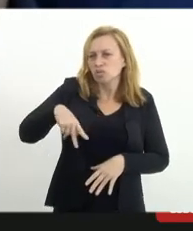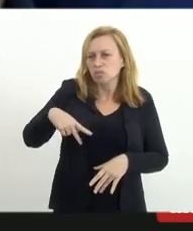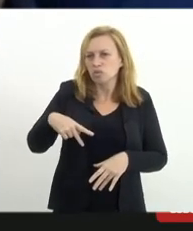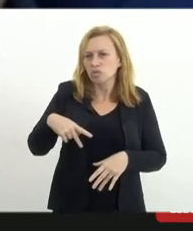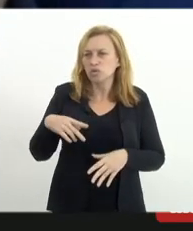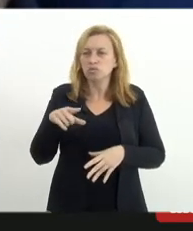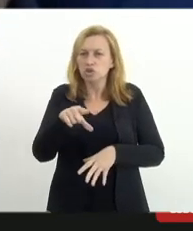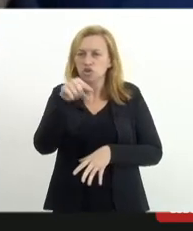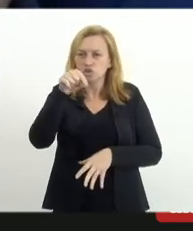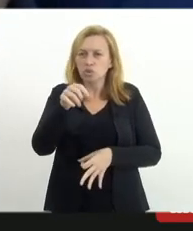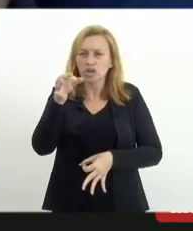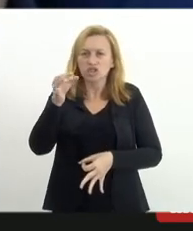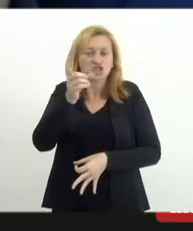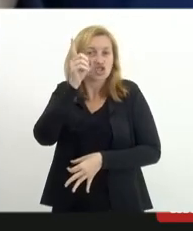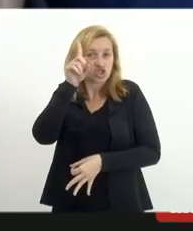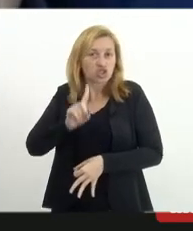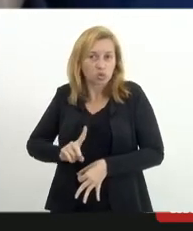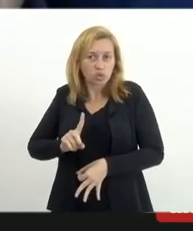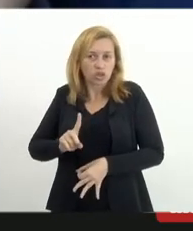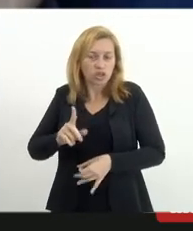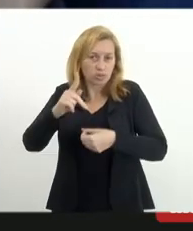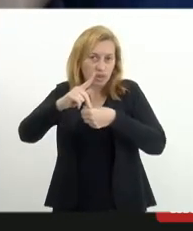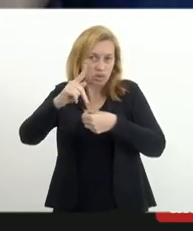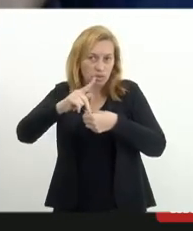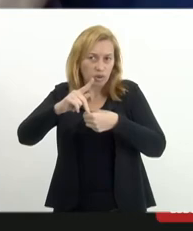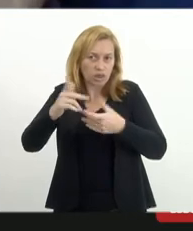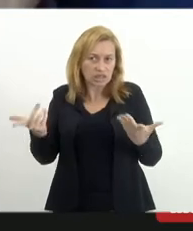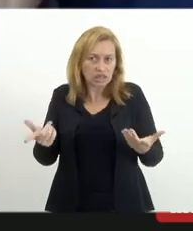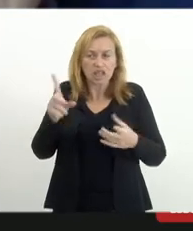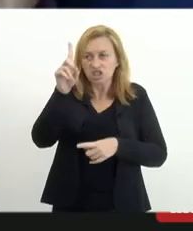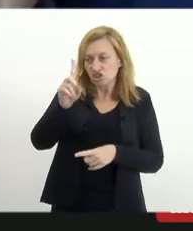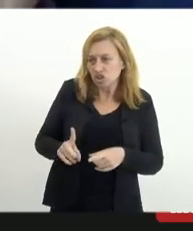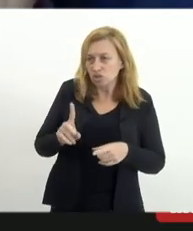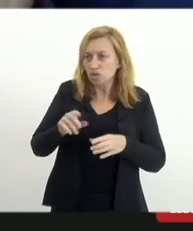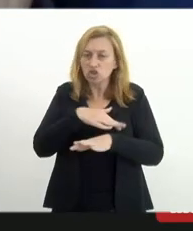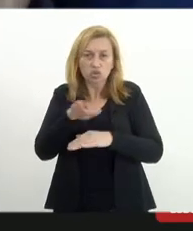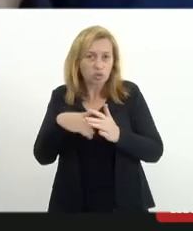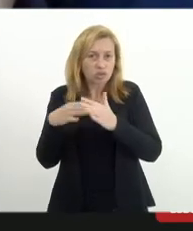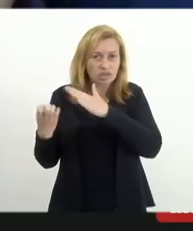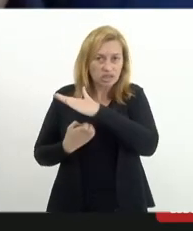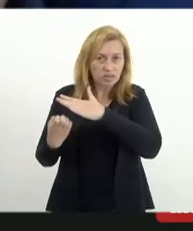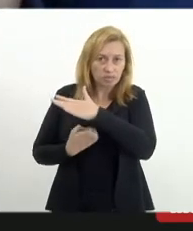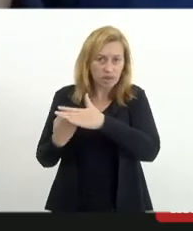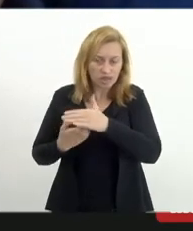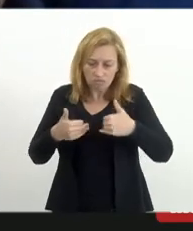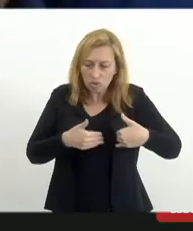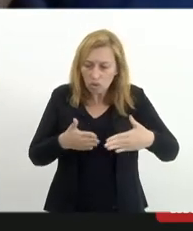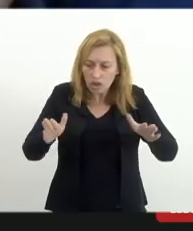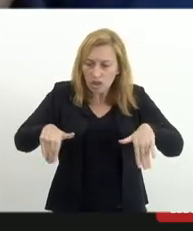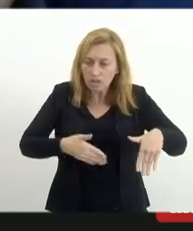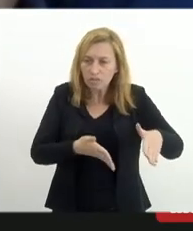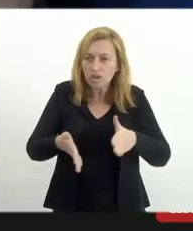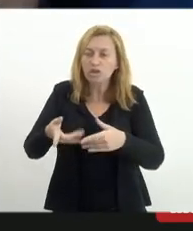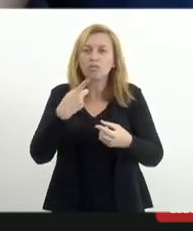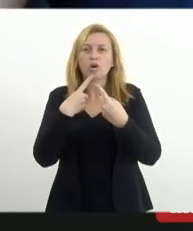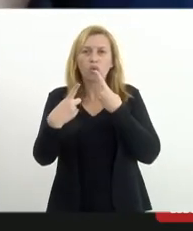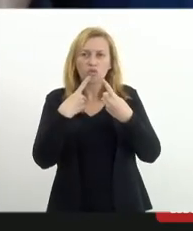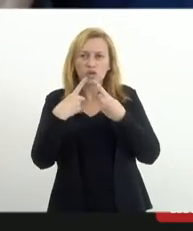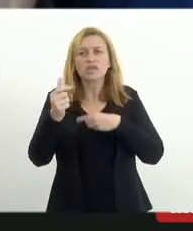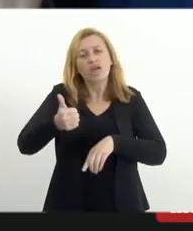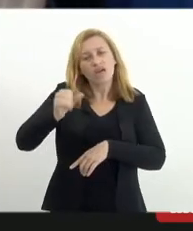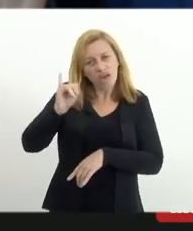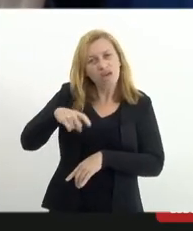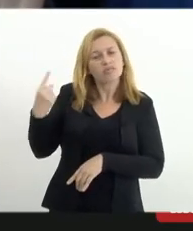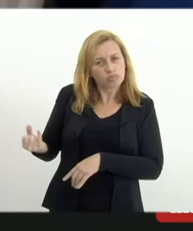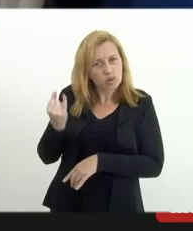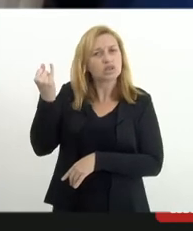de diretoria da Petrobras, uma decisão de diretoria das empresas, abrindo caminho para o diálogo, seria muito